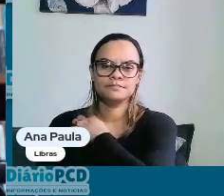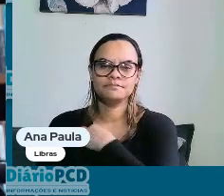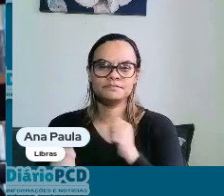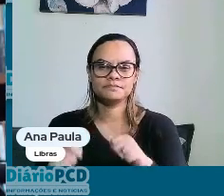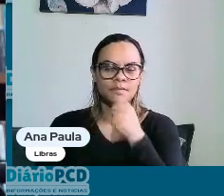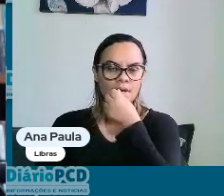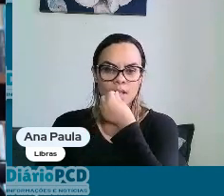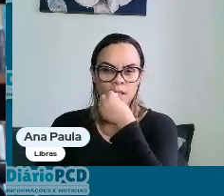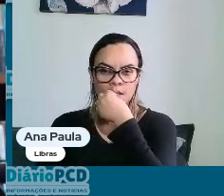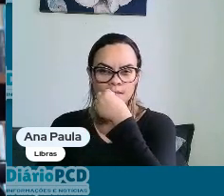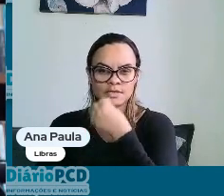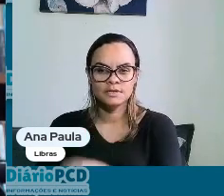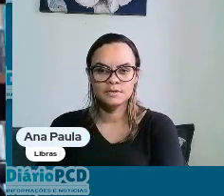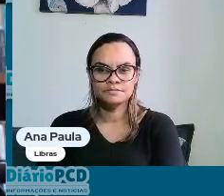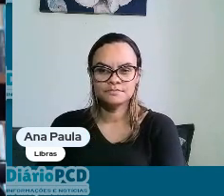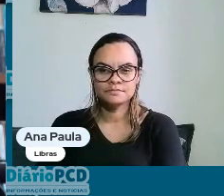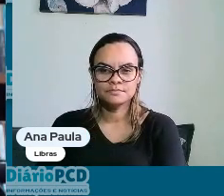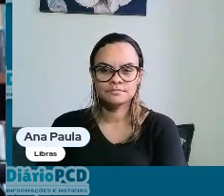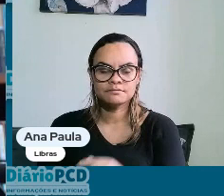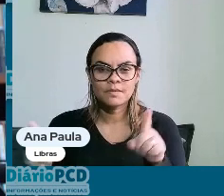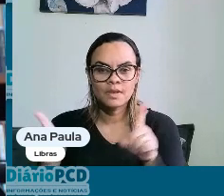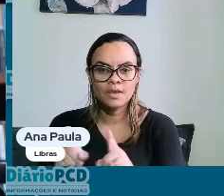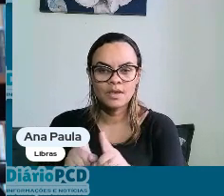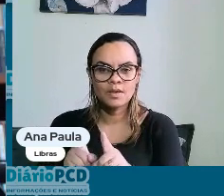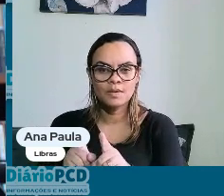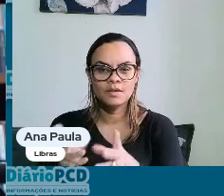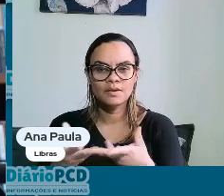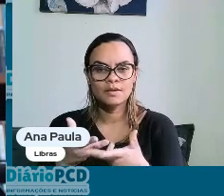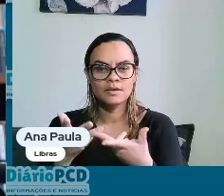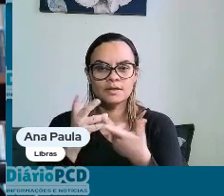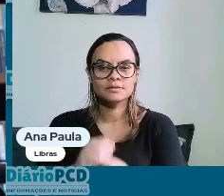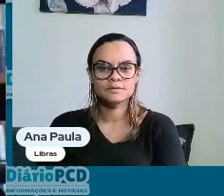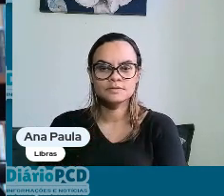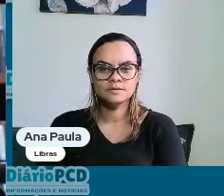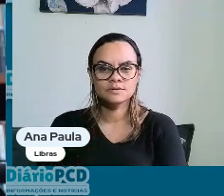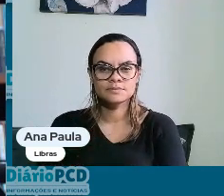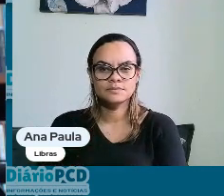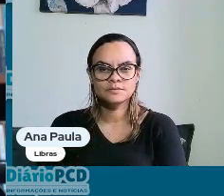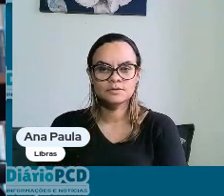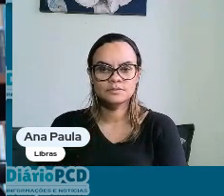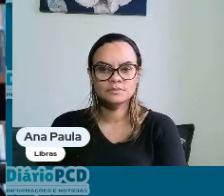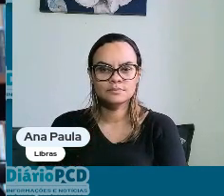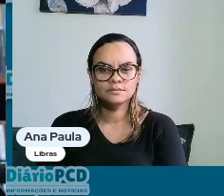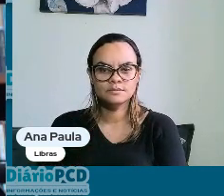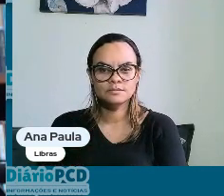carros que fossem hidromáticos para que as pessoas pudessem,